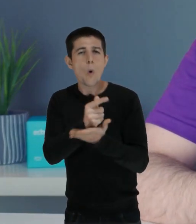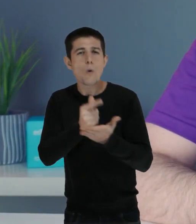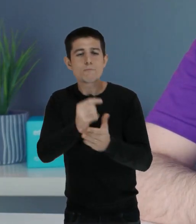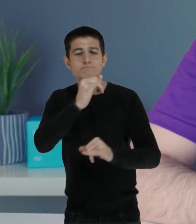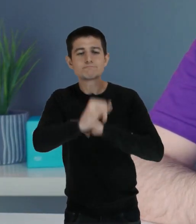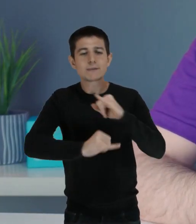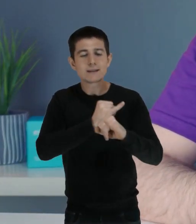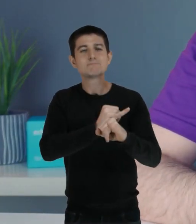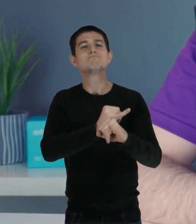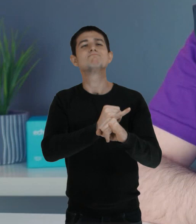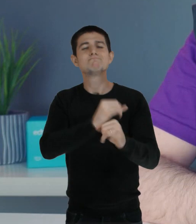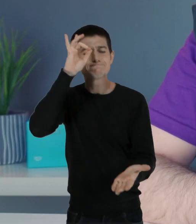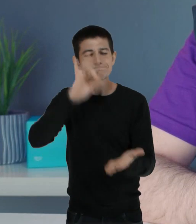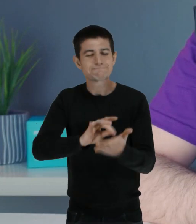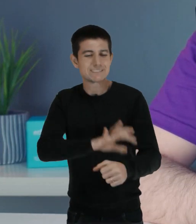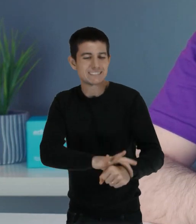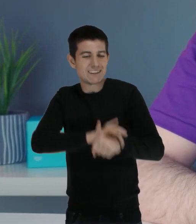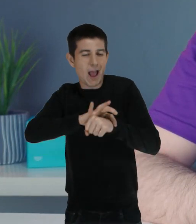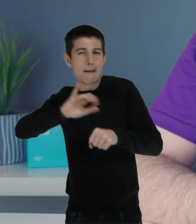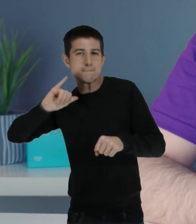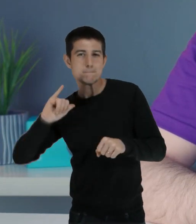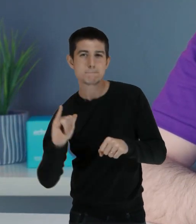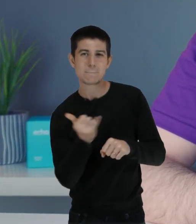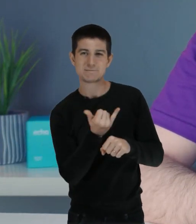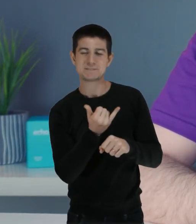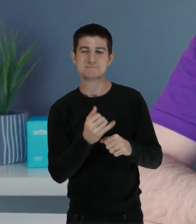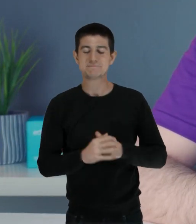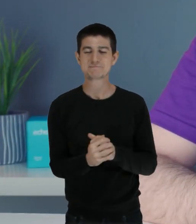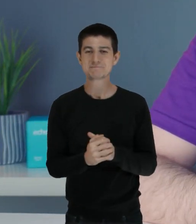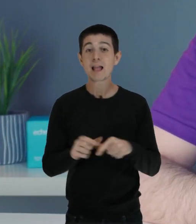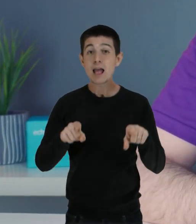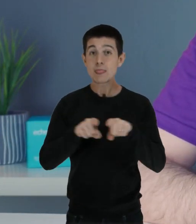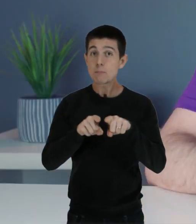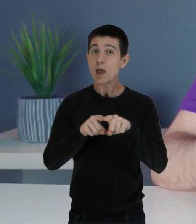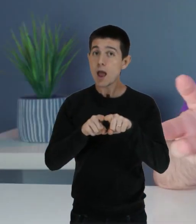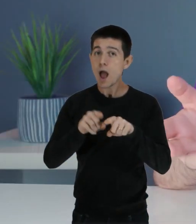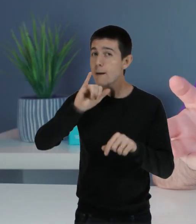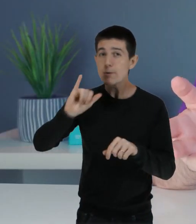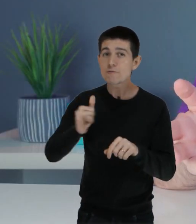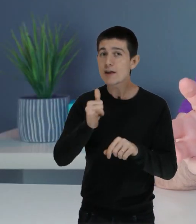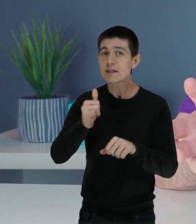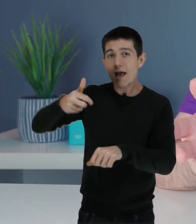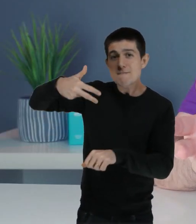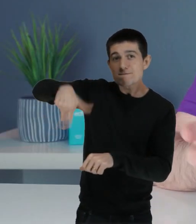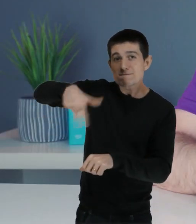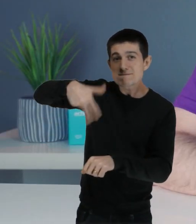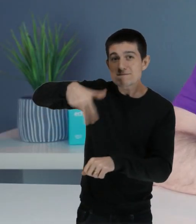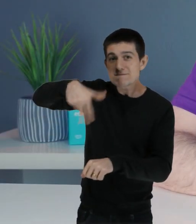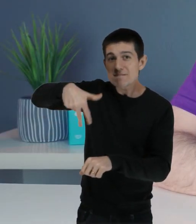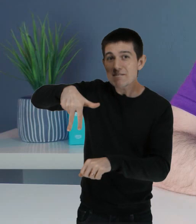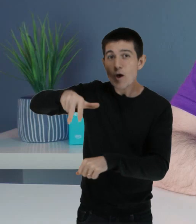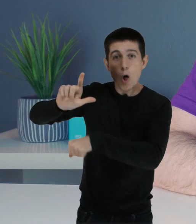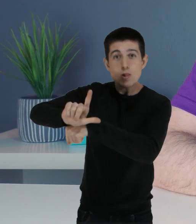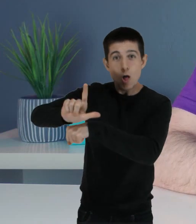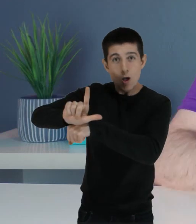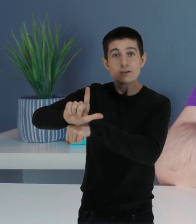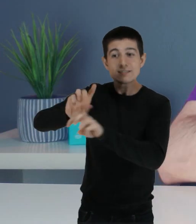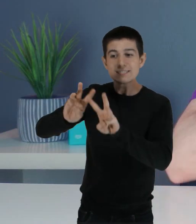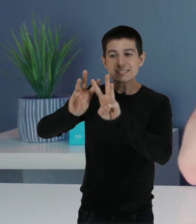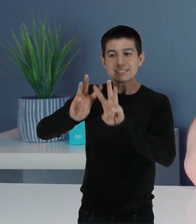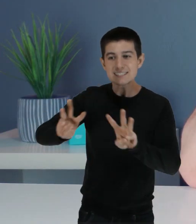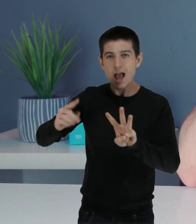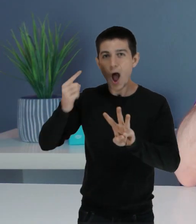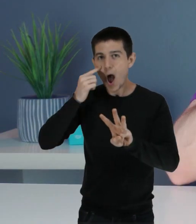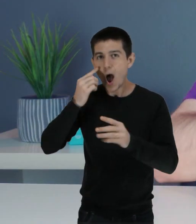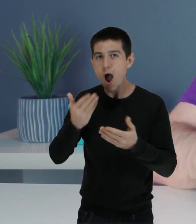você a comprar online com mais segurança e aproveitar o melhor do e-commerce. E você pode também dar um pulo na loja da Vivo no site